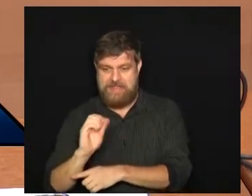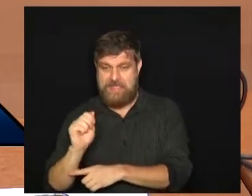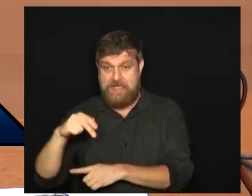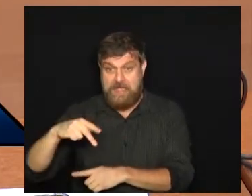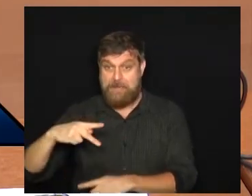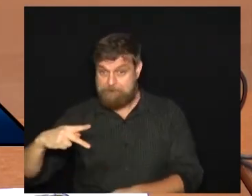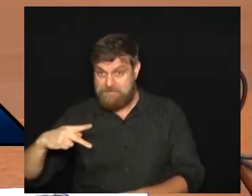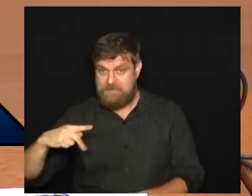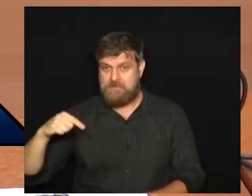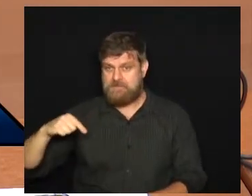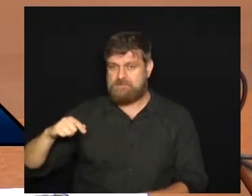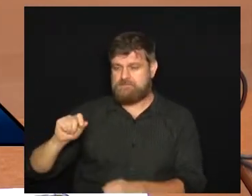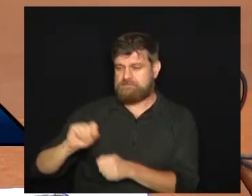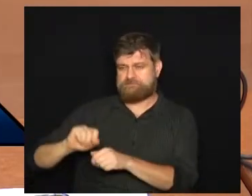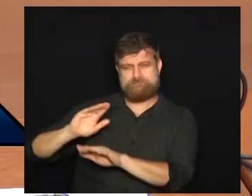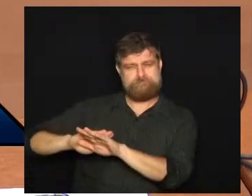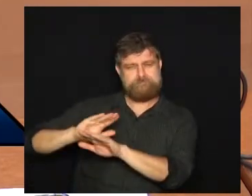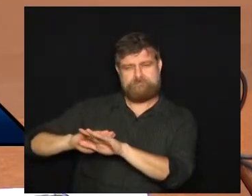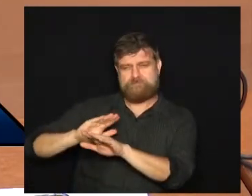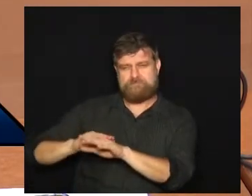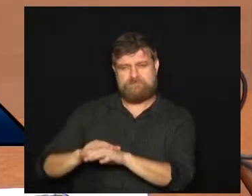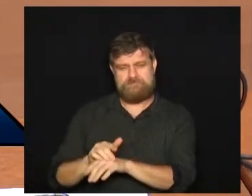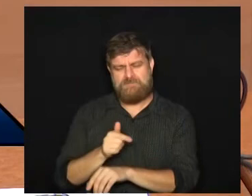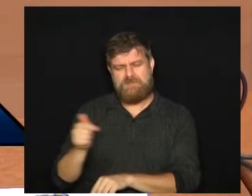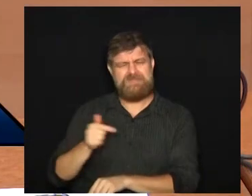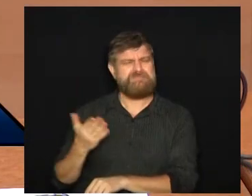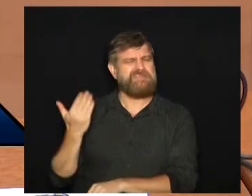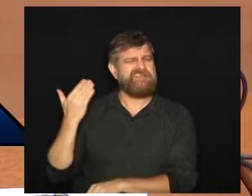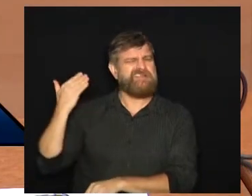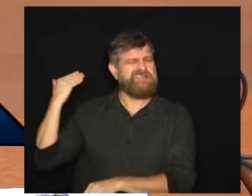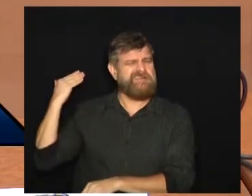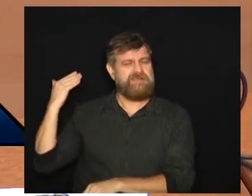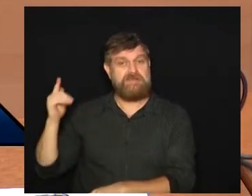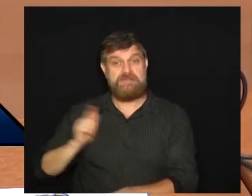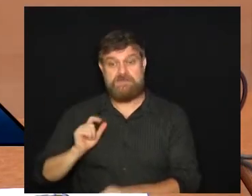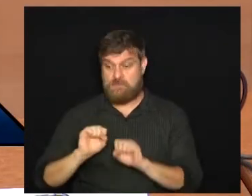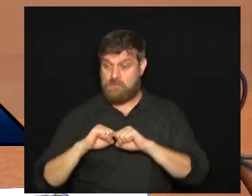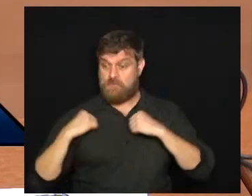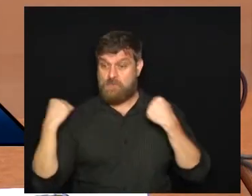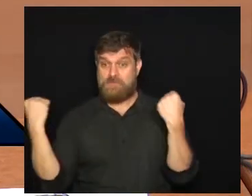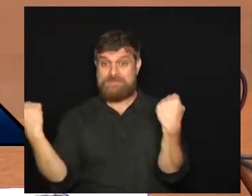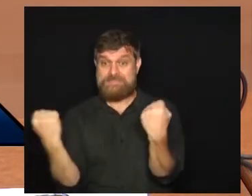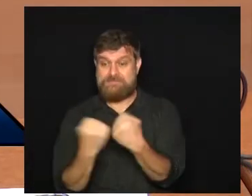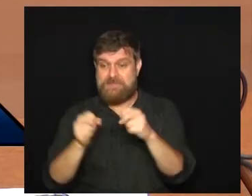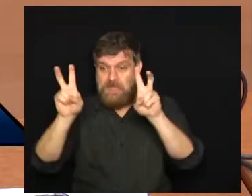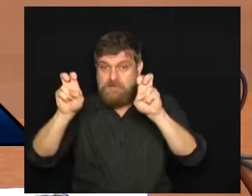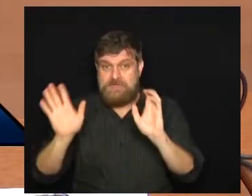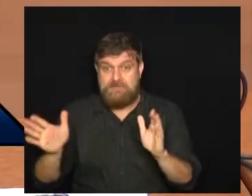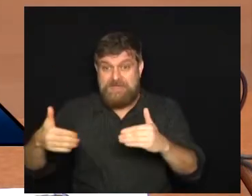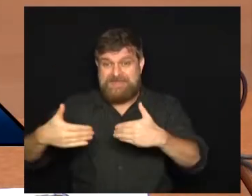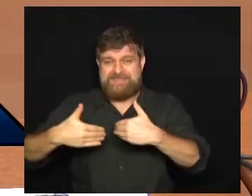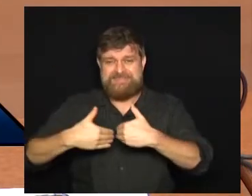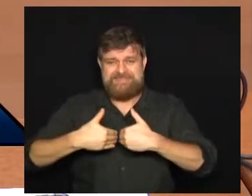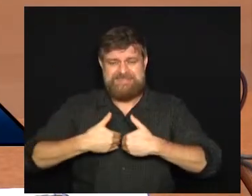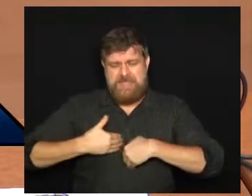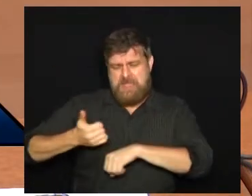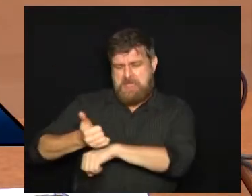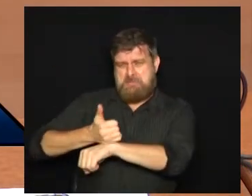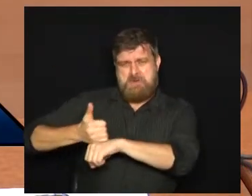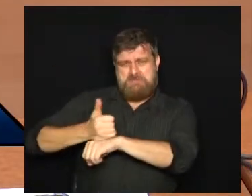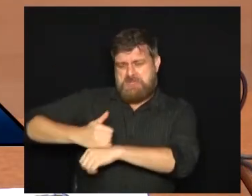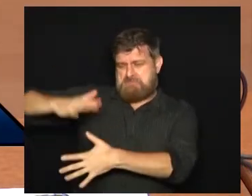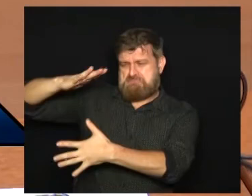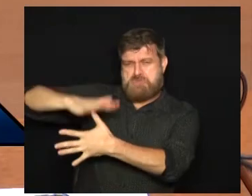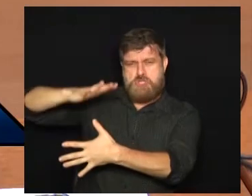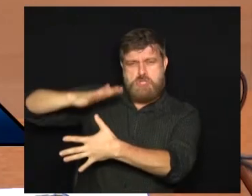onde eles fizeram, há semanas atrás, aqui um seminário de autistas, gente da alta capacidade aqui